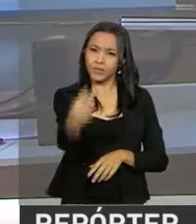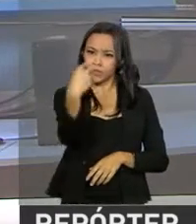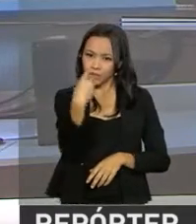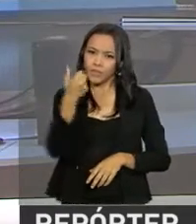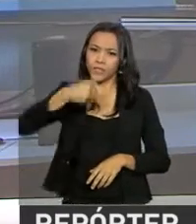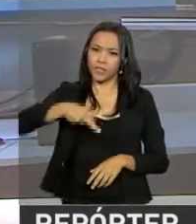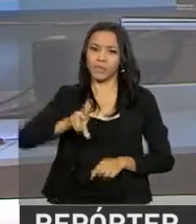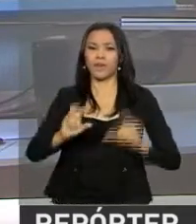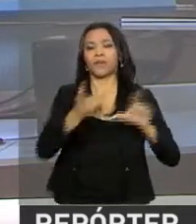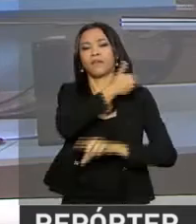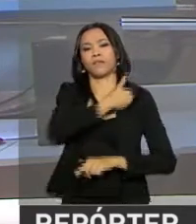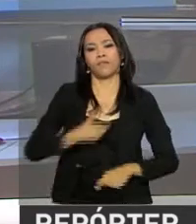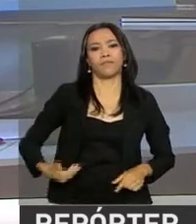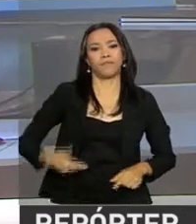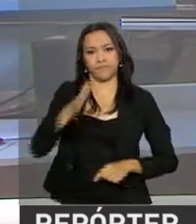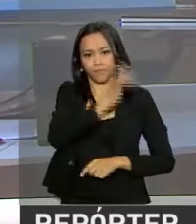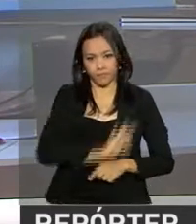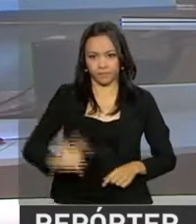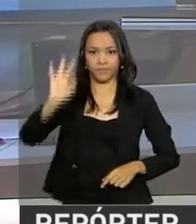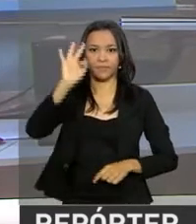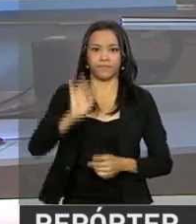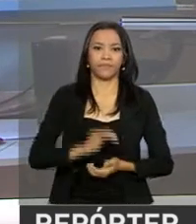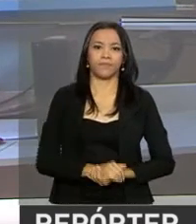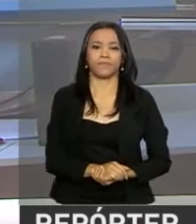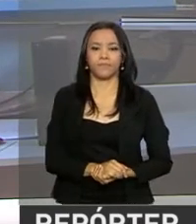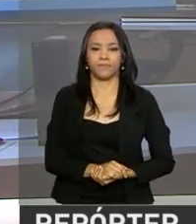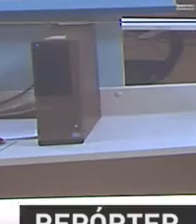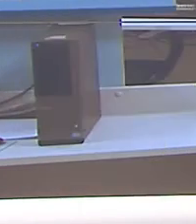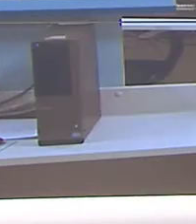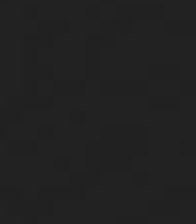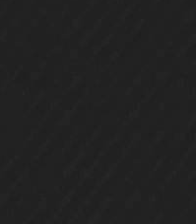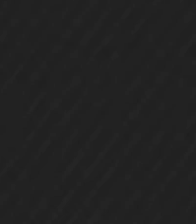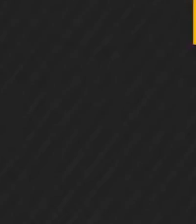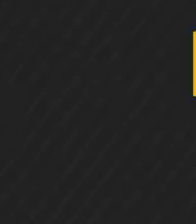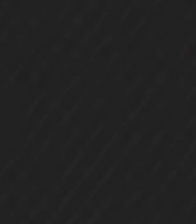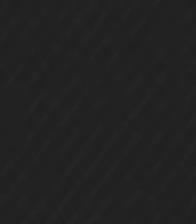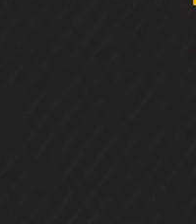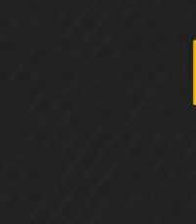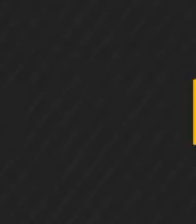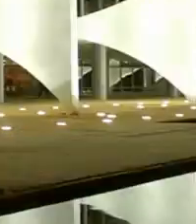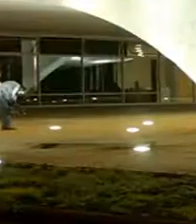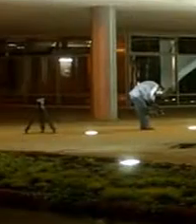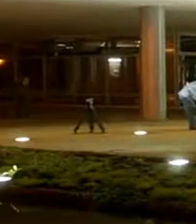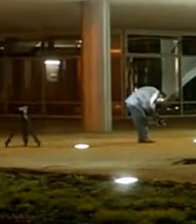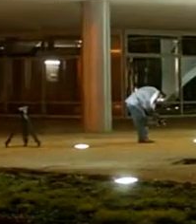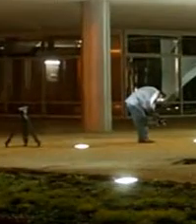Continue com a gente aqui na NBR, a TV do Governo Federal.